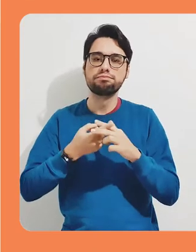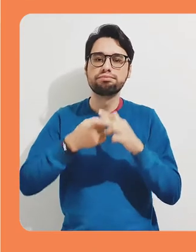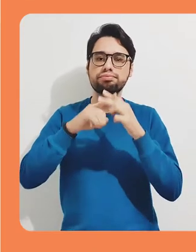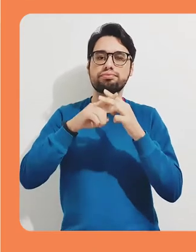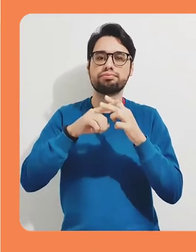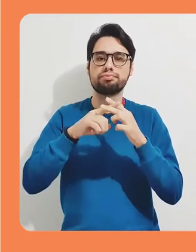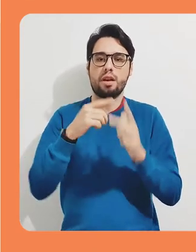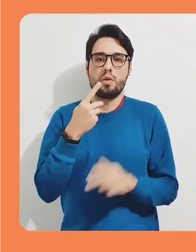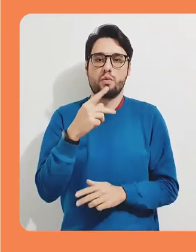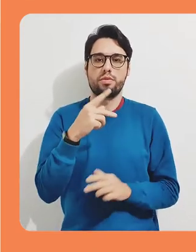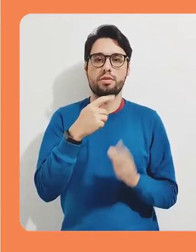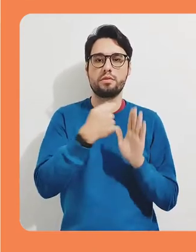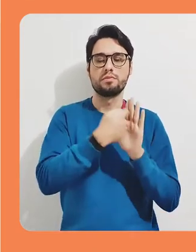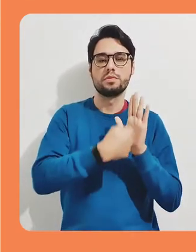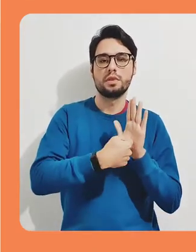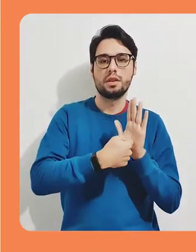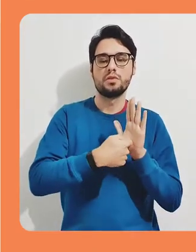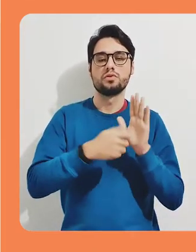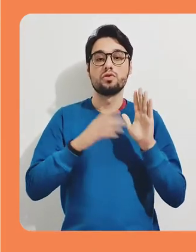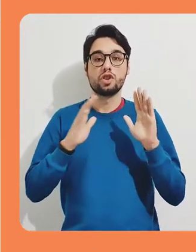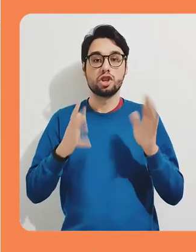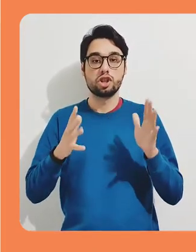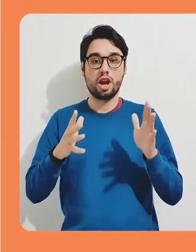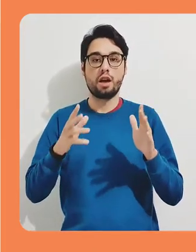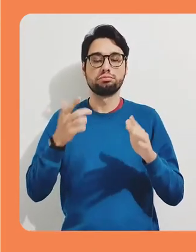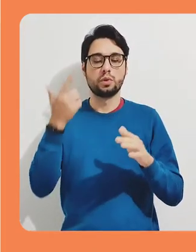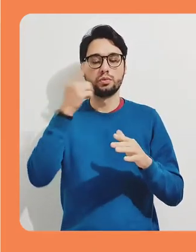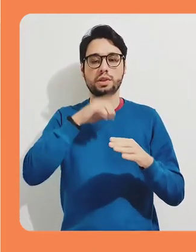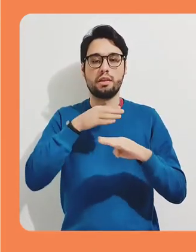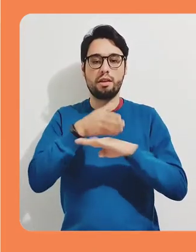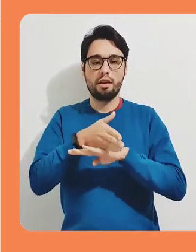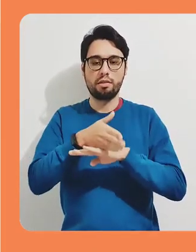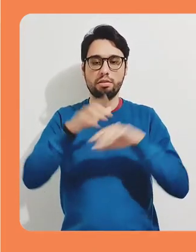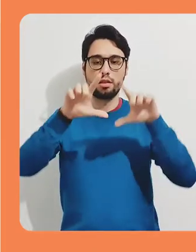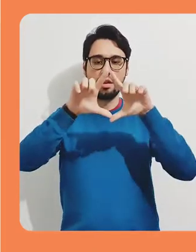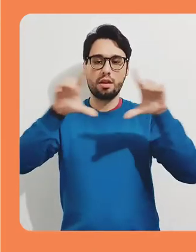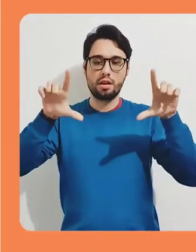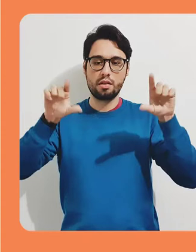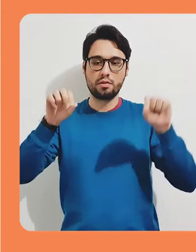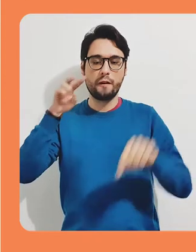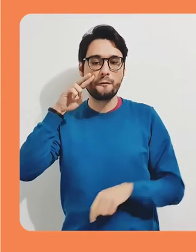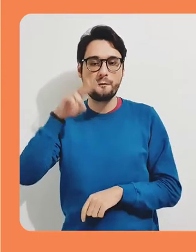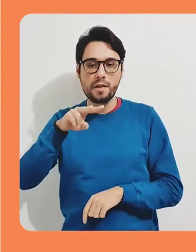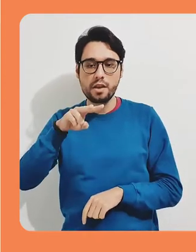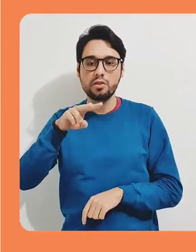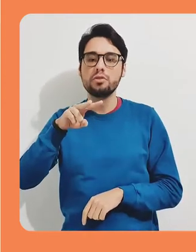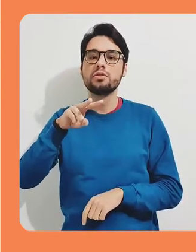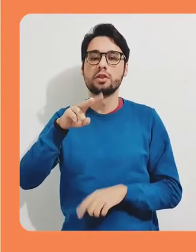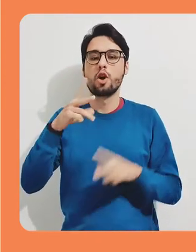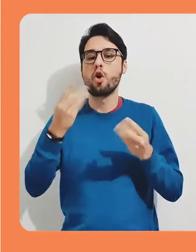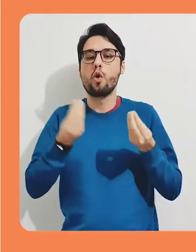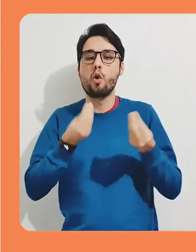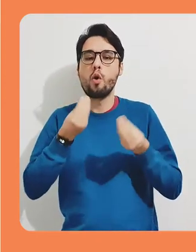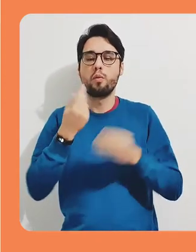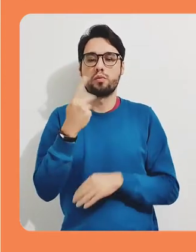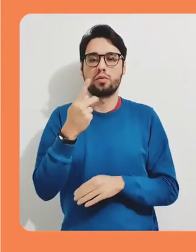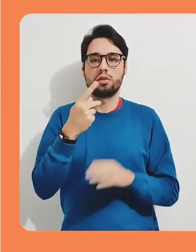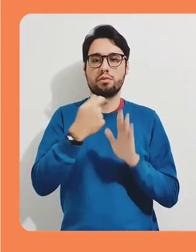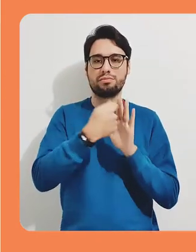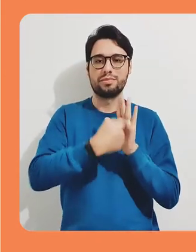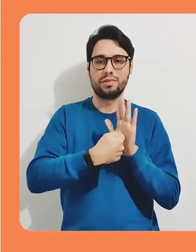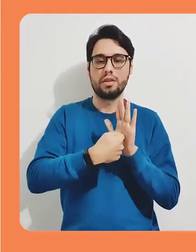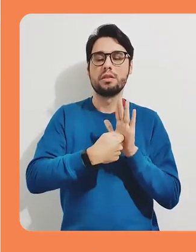o editor nos permite fazer marcações no nosso texto e automaticamente já visualizamos como que